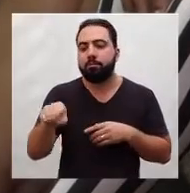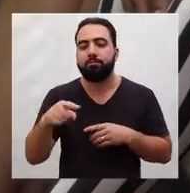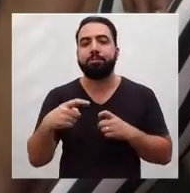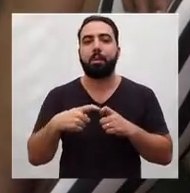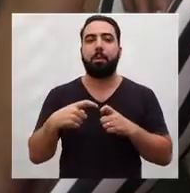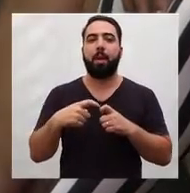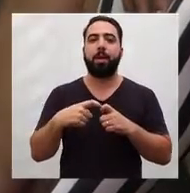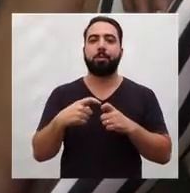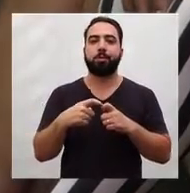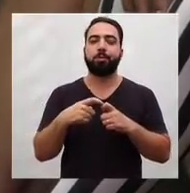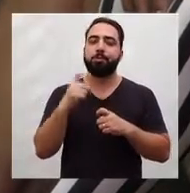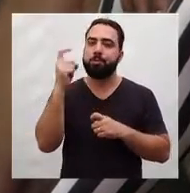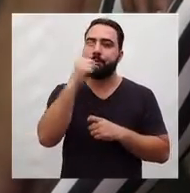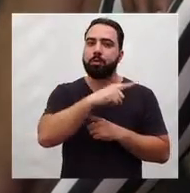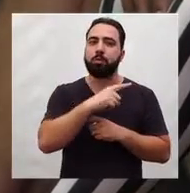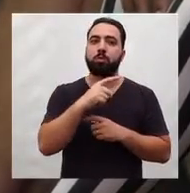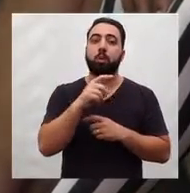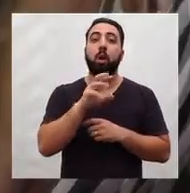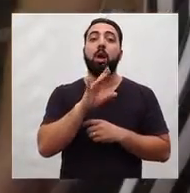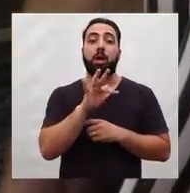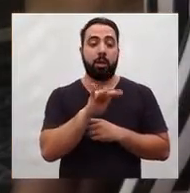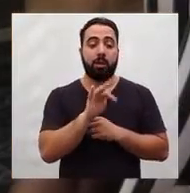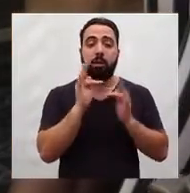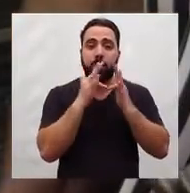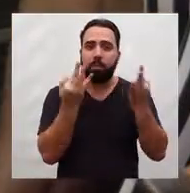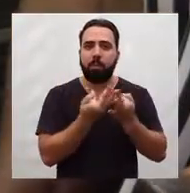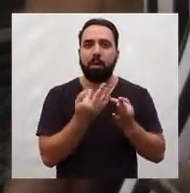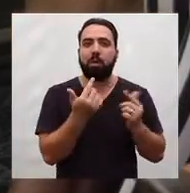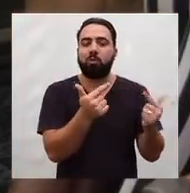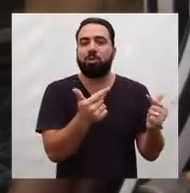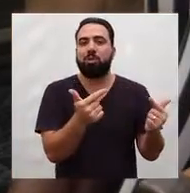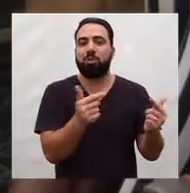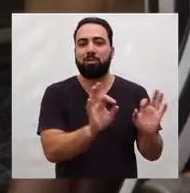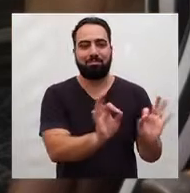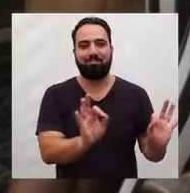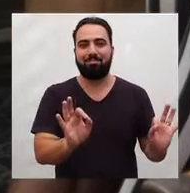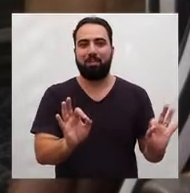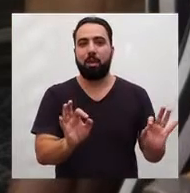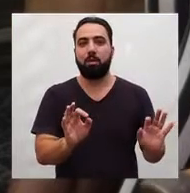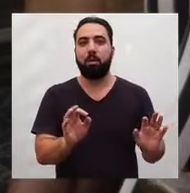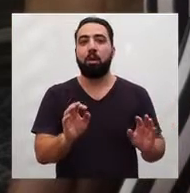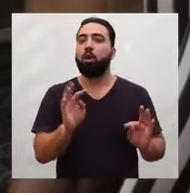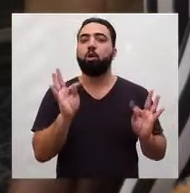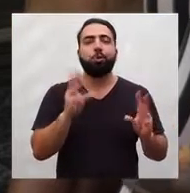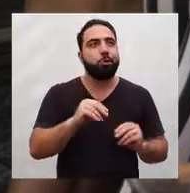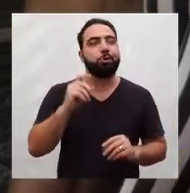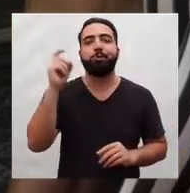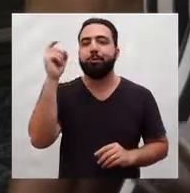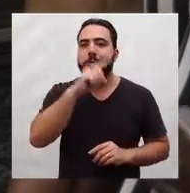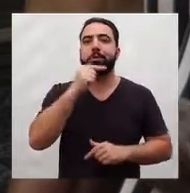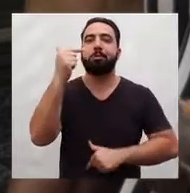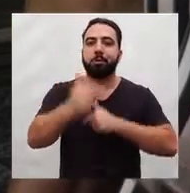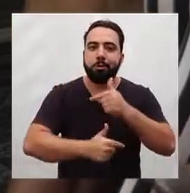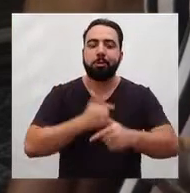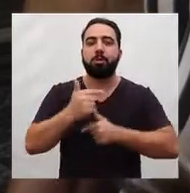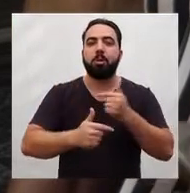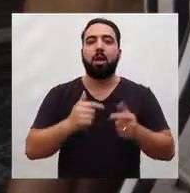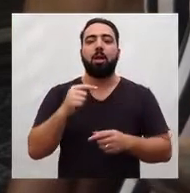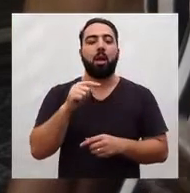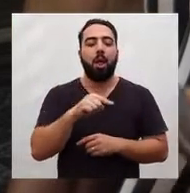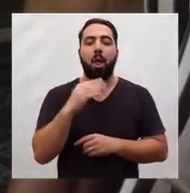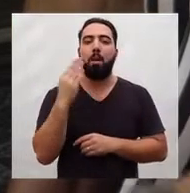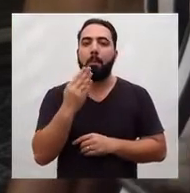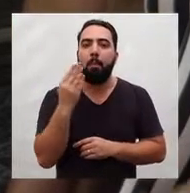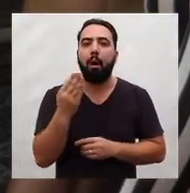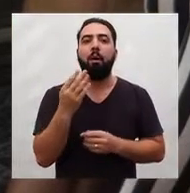problema em relação de levar ele ao médico. A clínica da família, né, não existia, né? Aí tudo era mais difícil pra mim. Meu